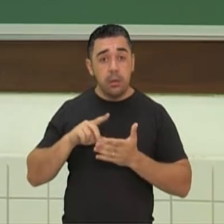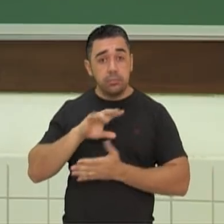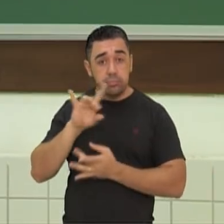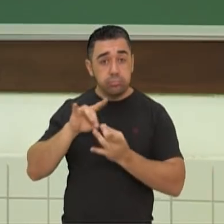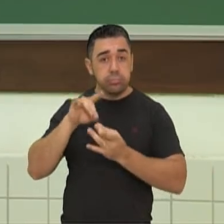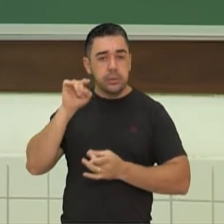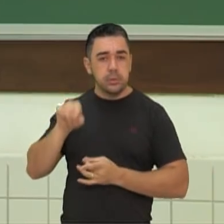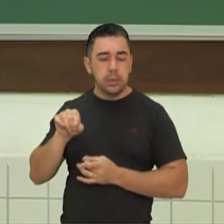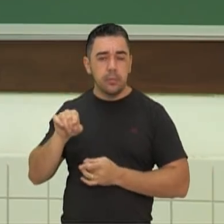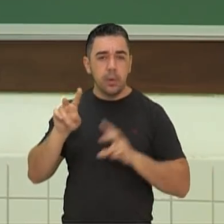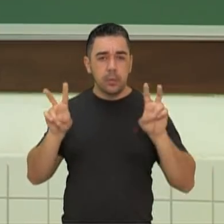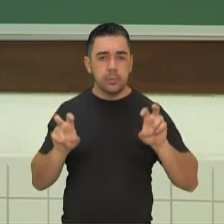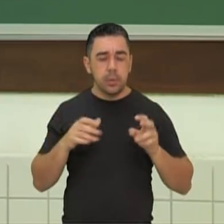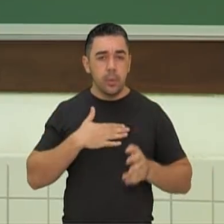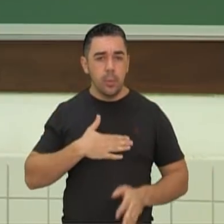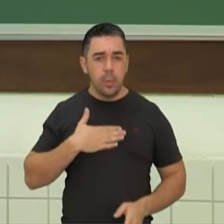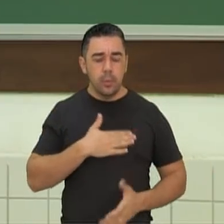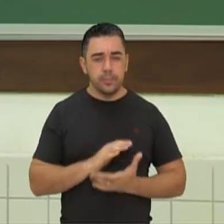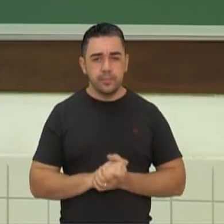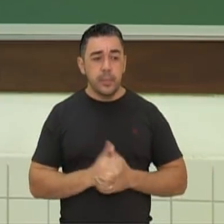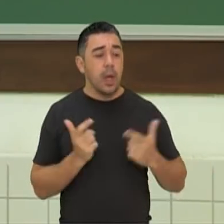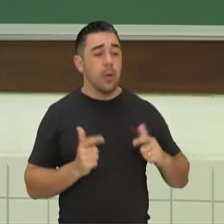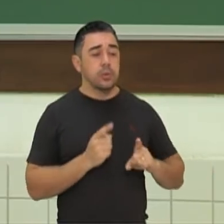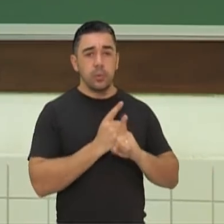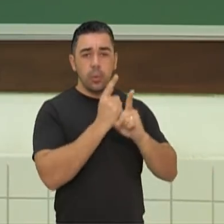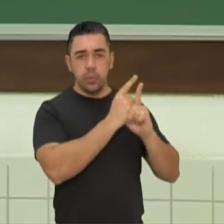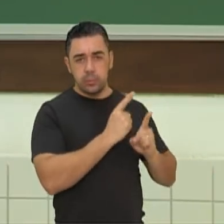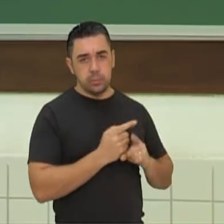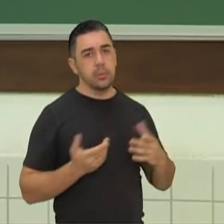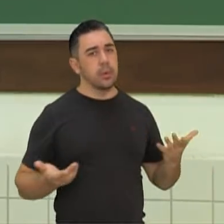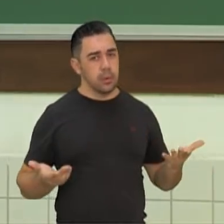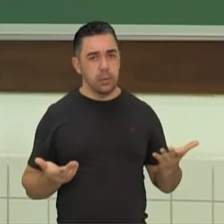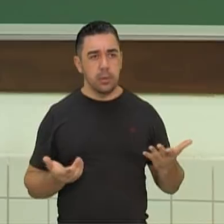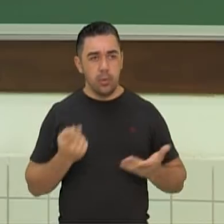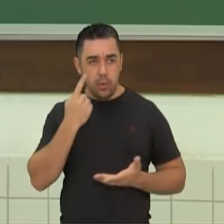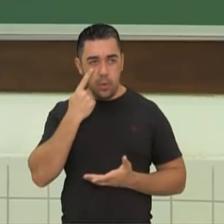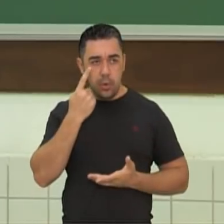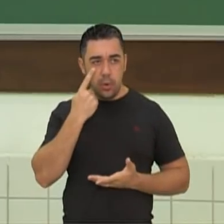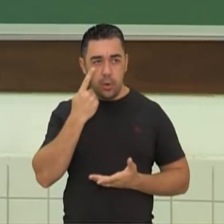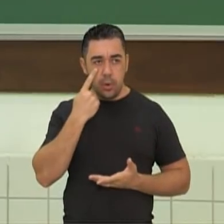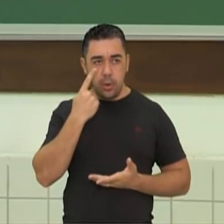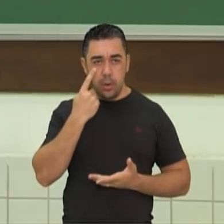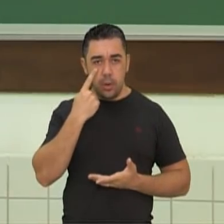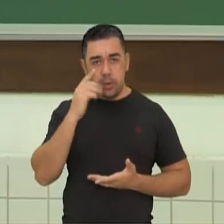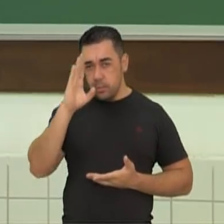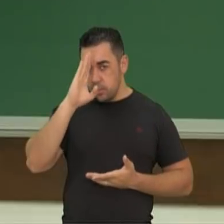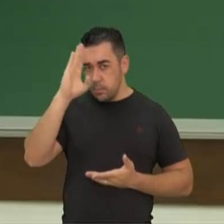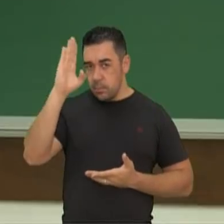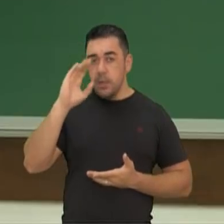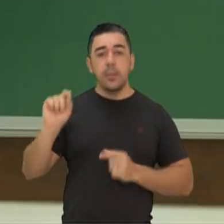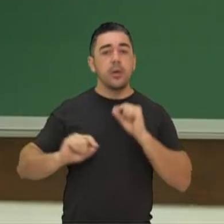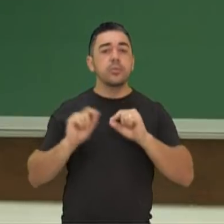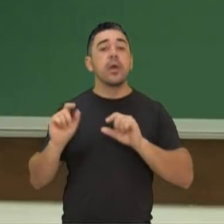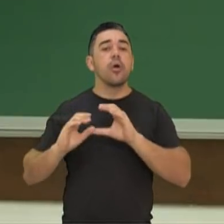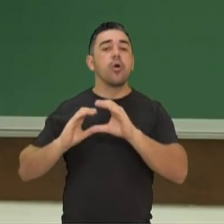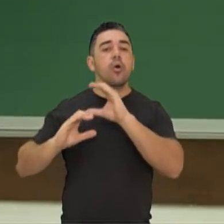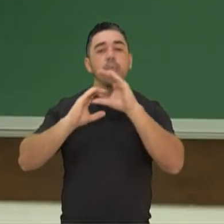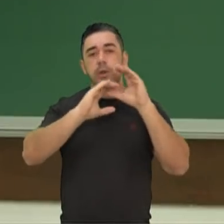Leia sobre aquilo, tá bom? Professor, onde que eu acho isso? Acha, olha aqui, ó, nos principais meios